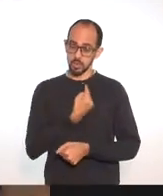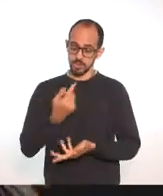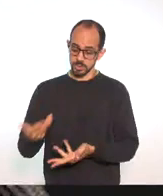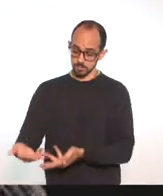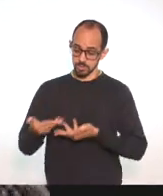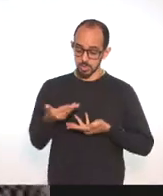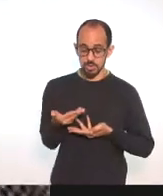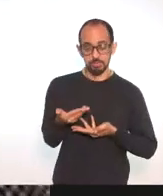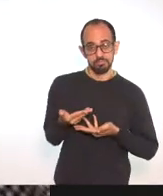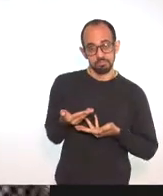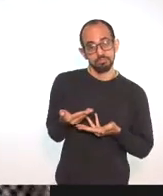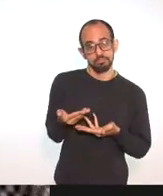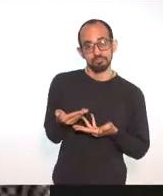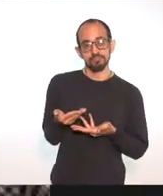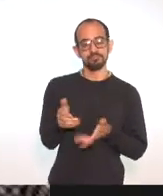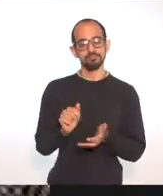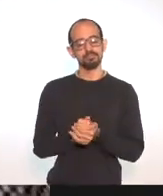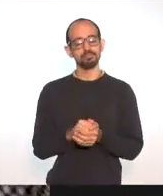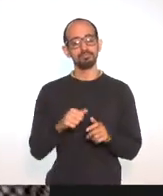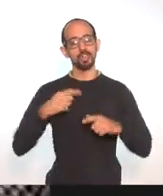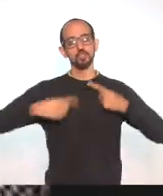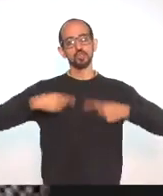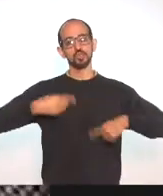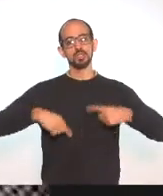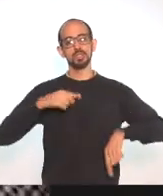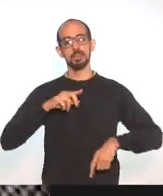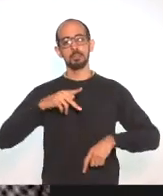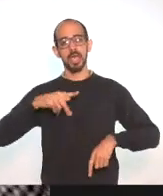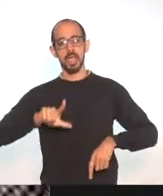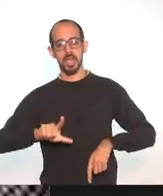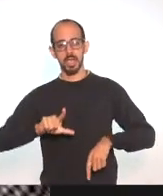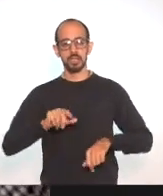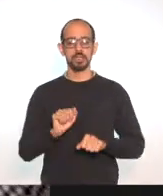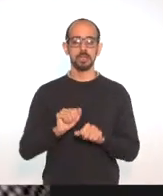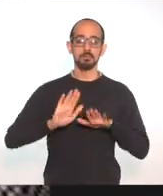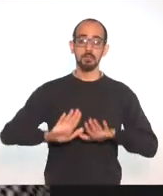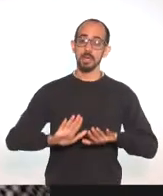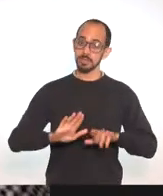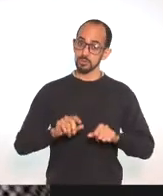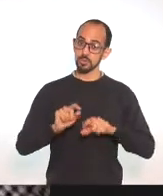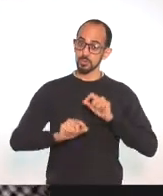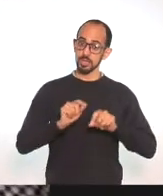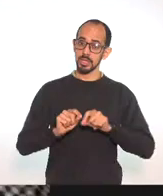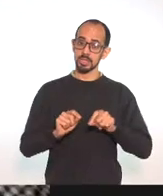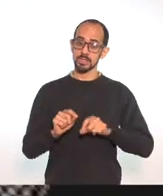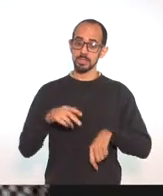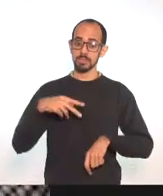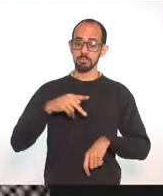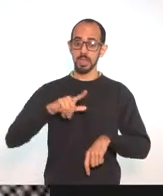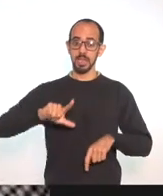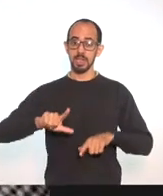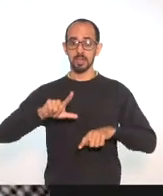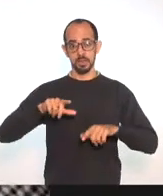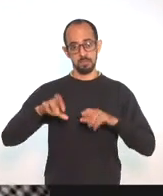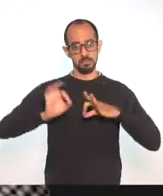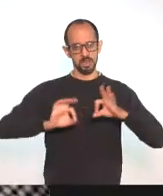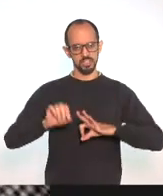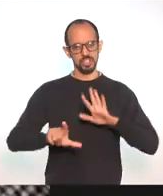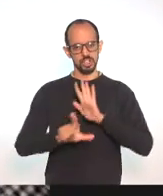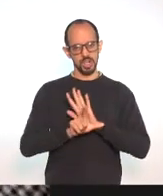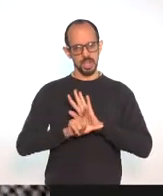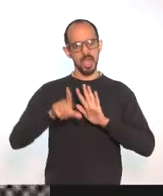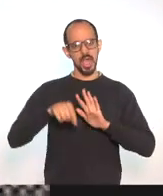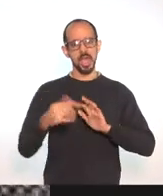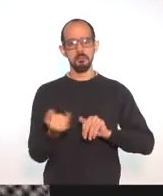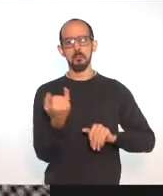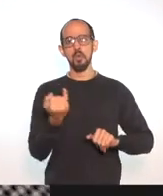honra estar aqui com vocês discutindo essa pele tão importante mas acreditamos que essa pele é extremamente oportuna nesse momento